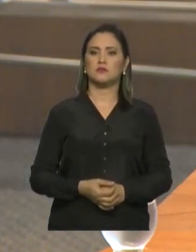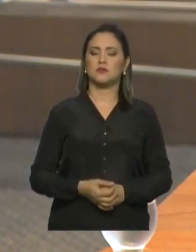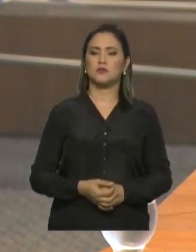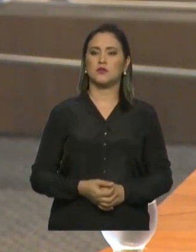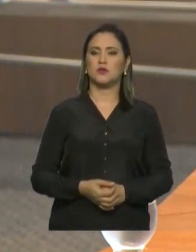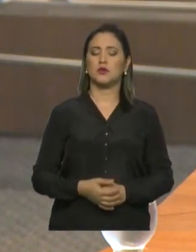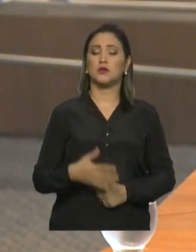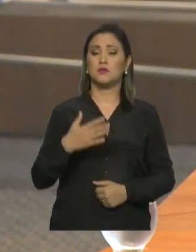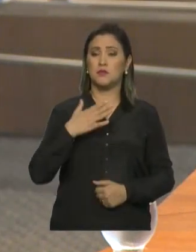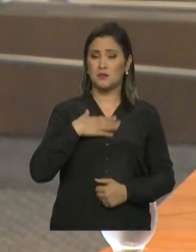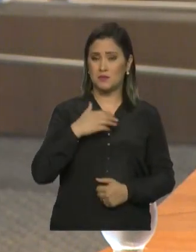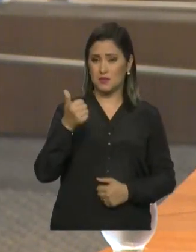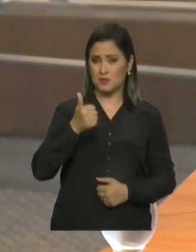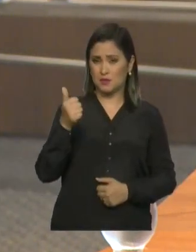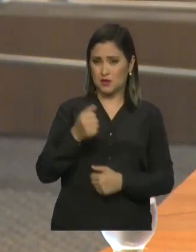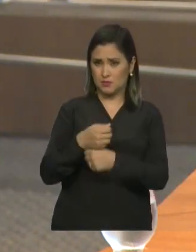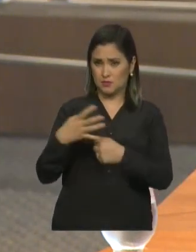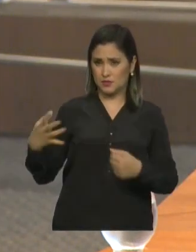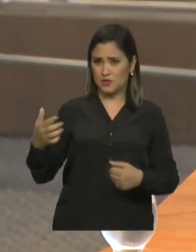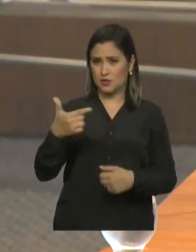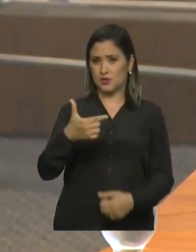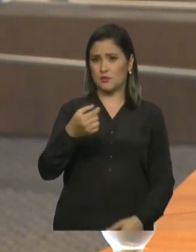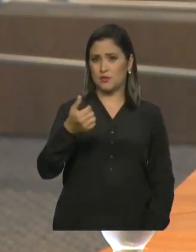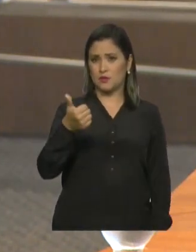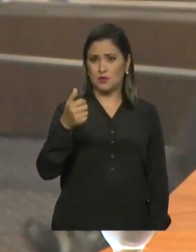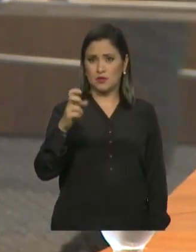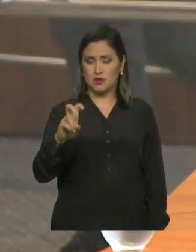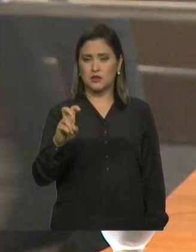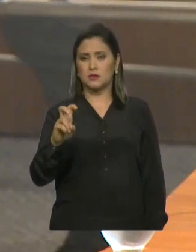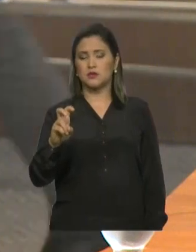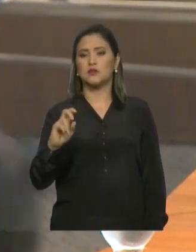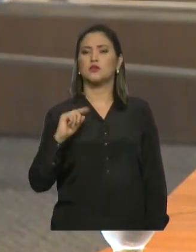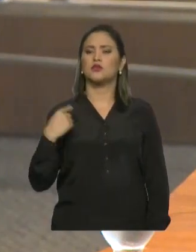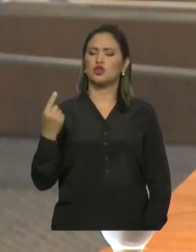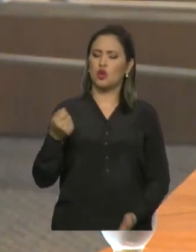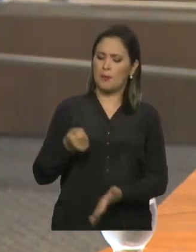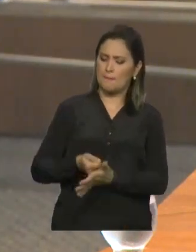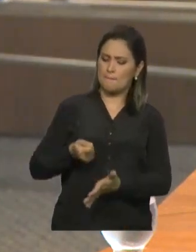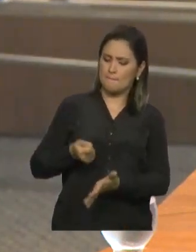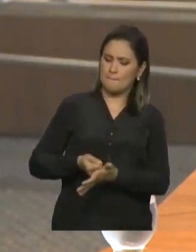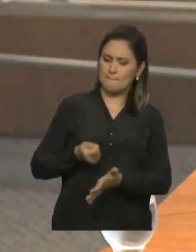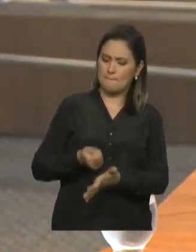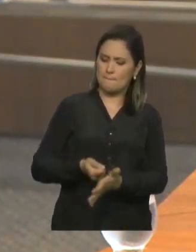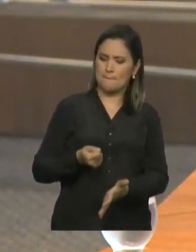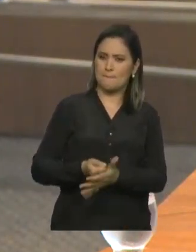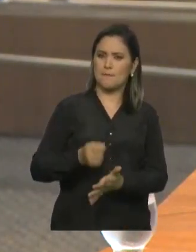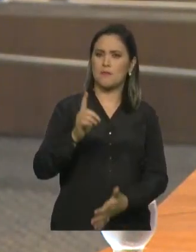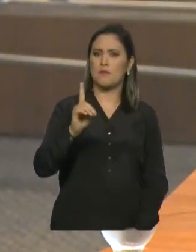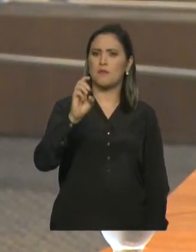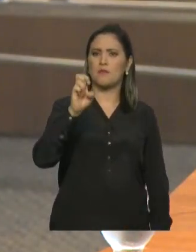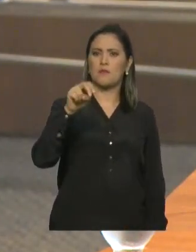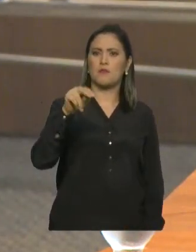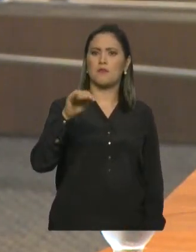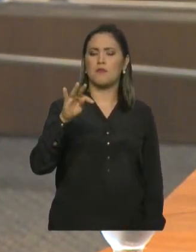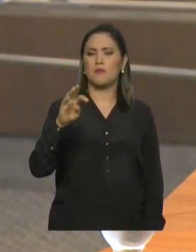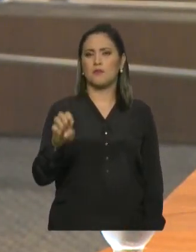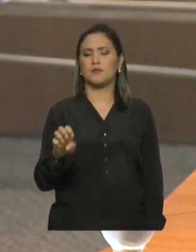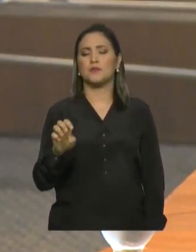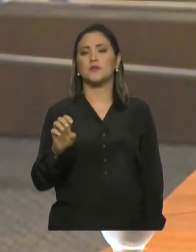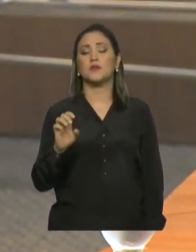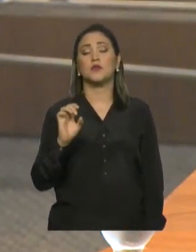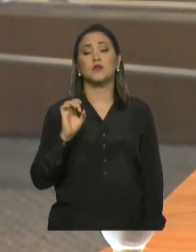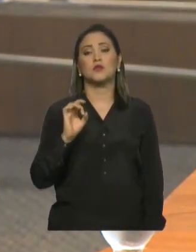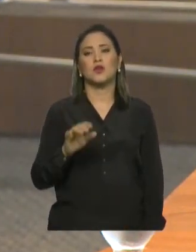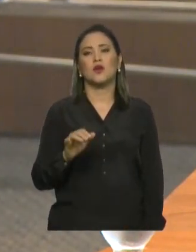Legislativa, a primeira legislatura em 2015, esse tempo todo a gente cobrando o DENIT e o DENIT só trazendo desculpas, o